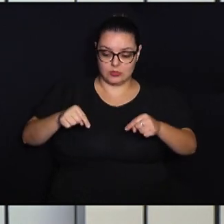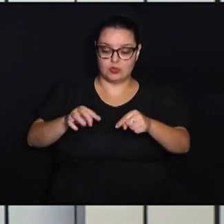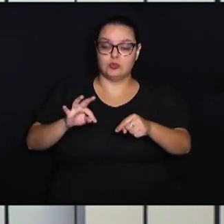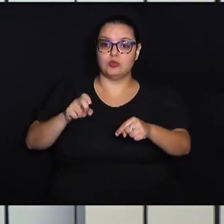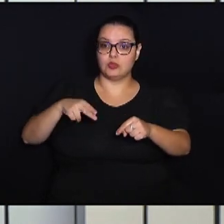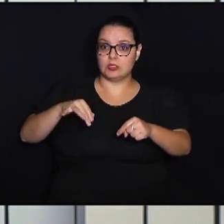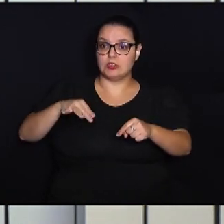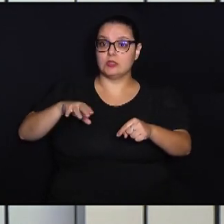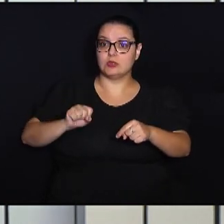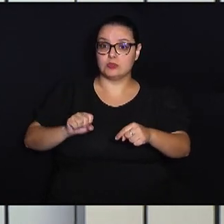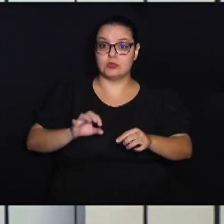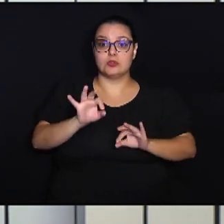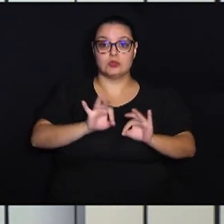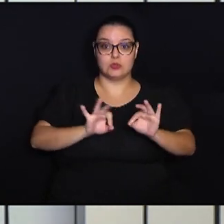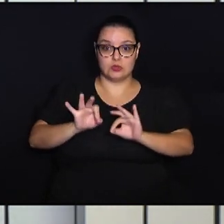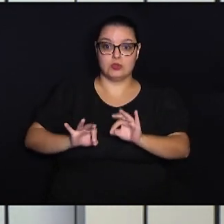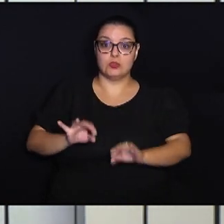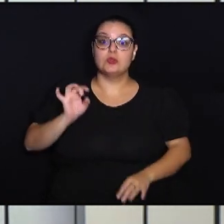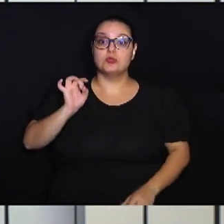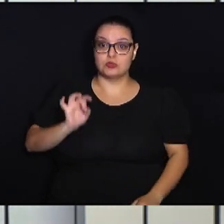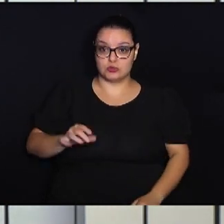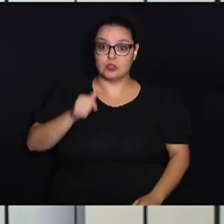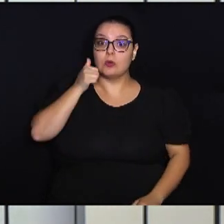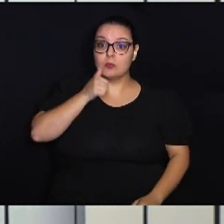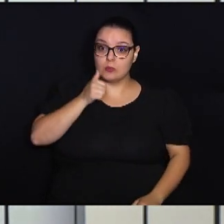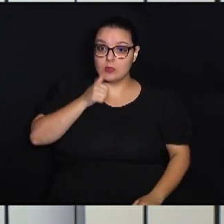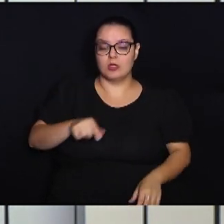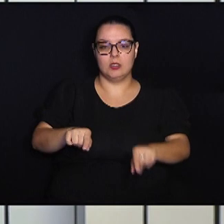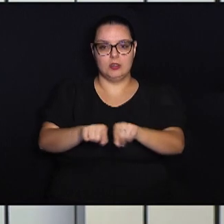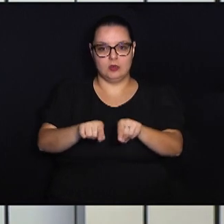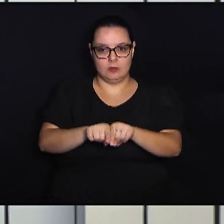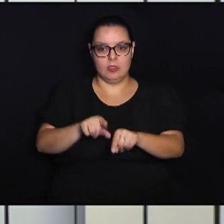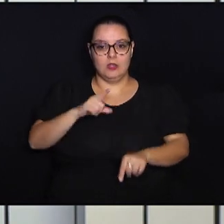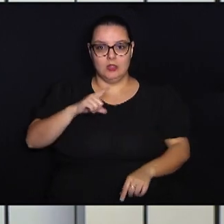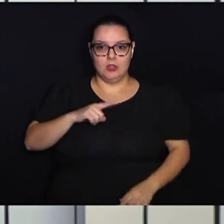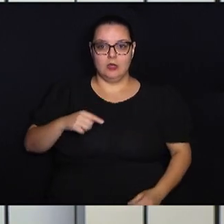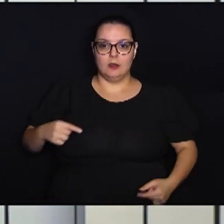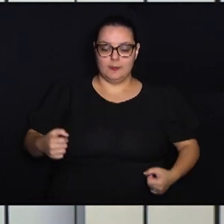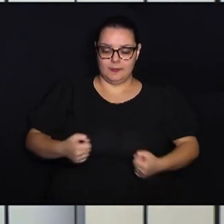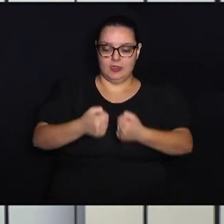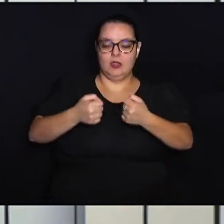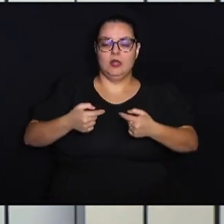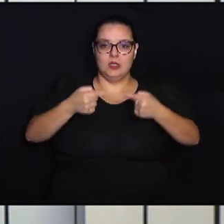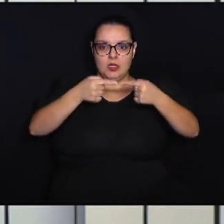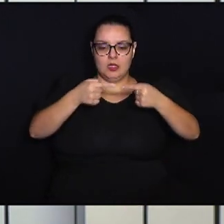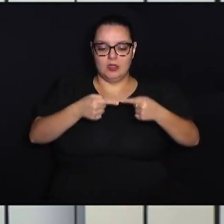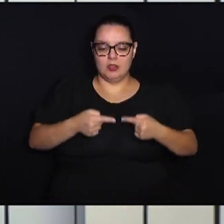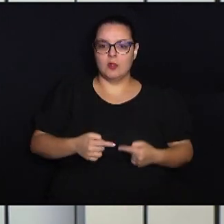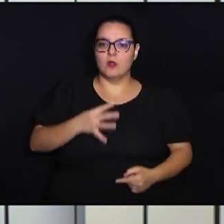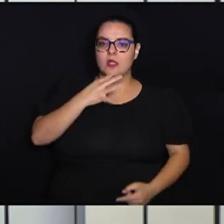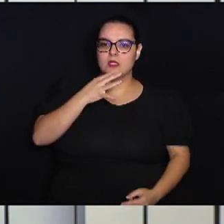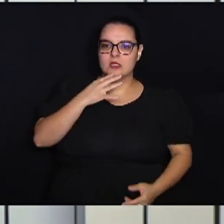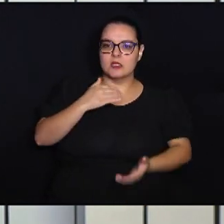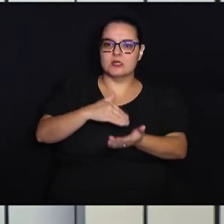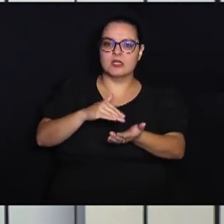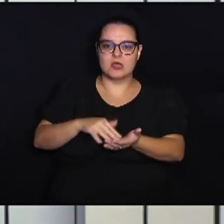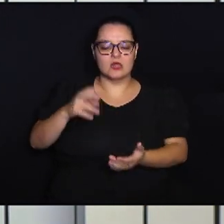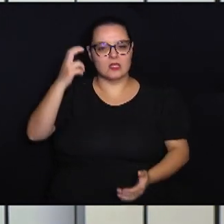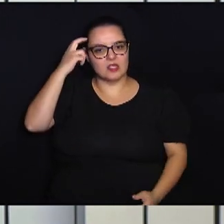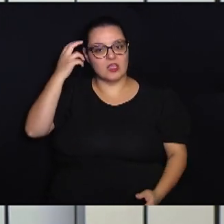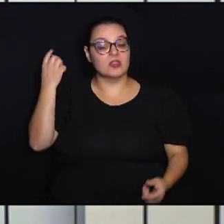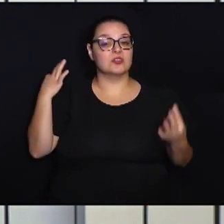ajudar, principalmente para quem não frequenta muito a igreja, quem não vai muito nesses encontros, que